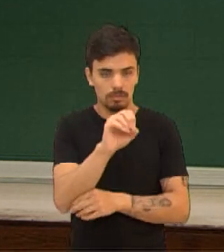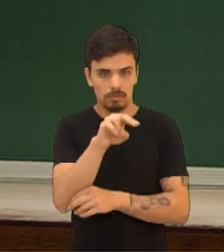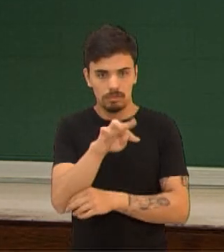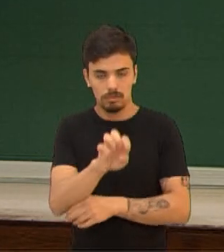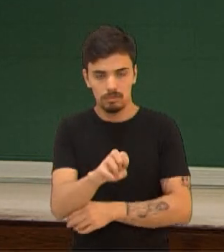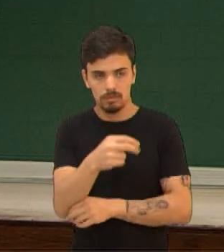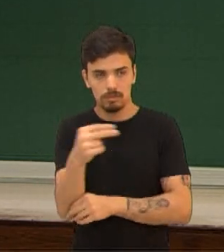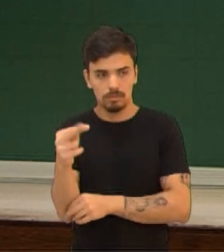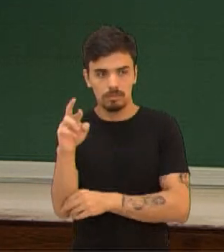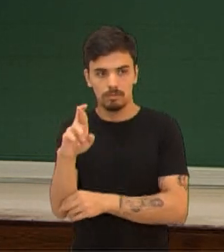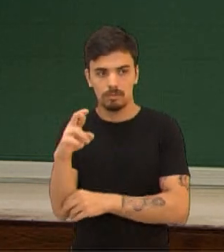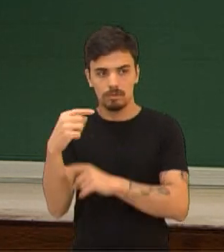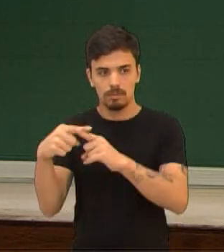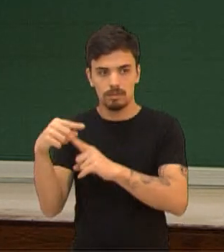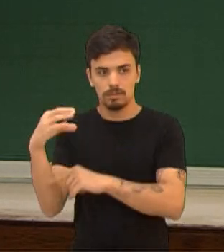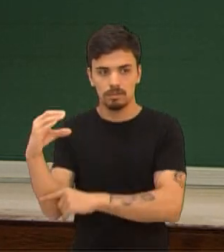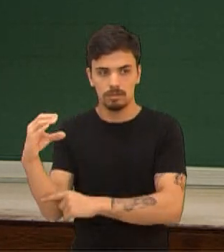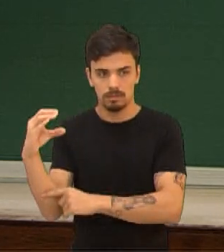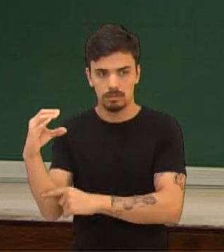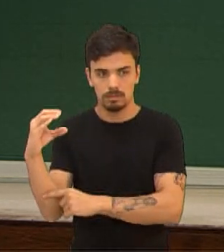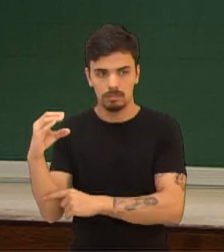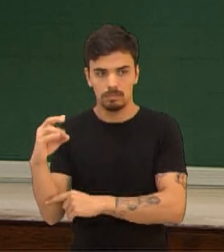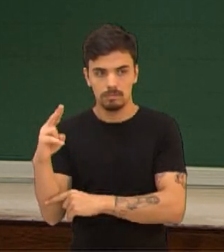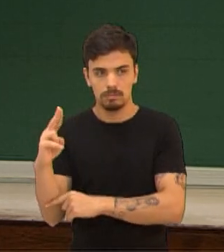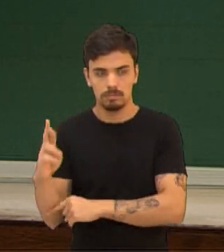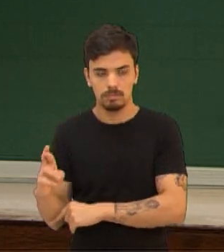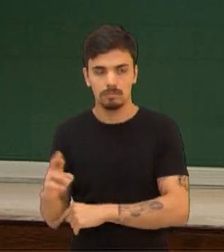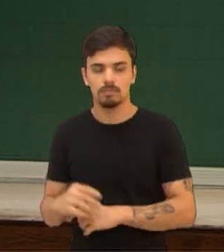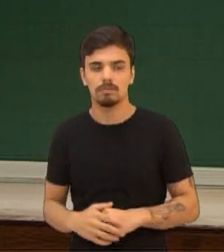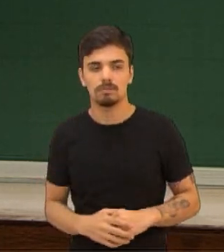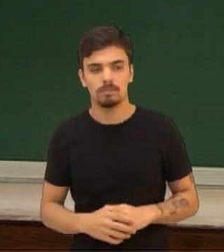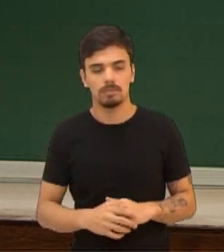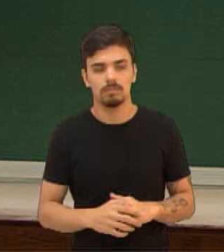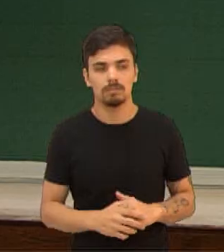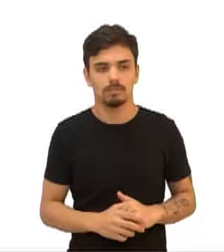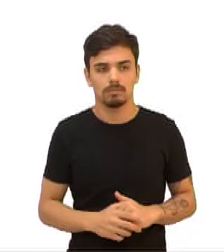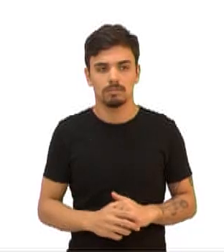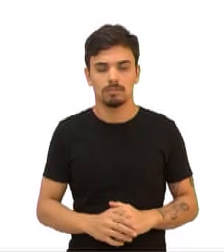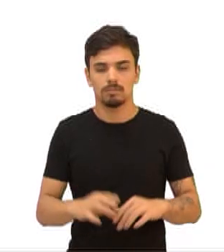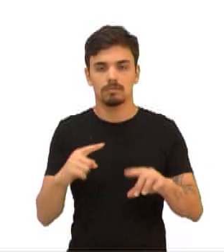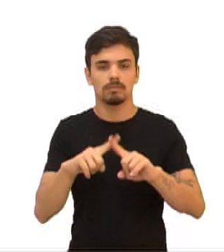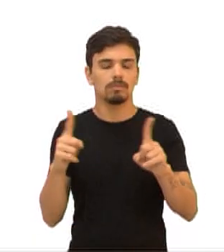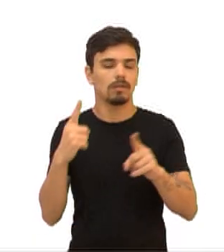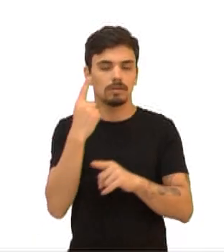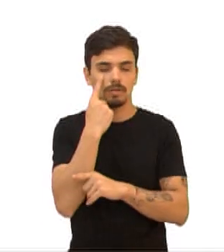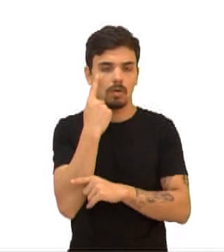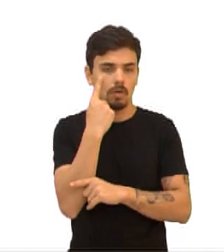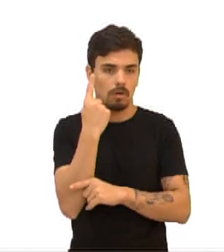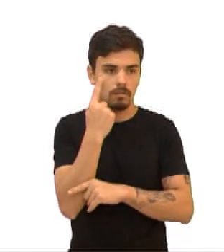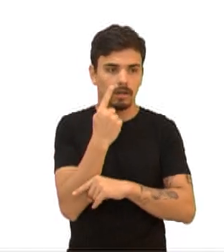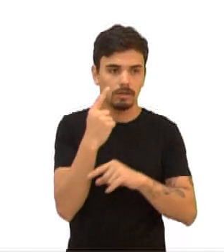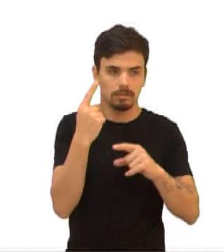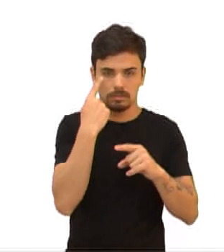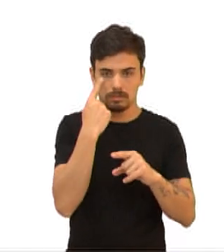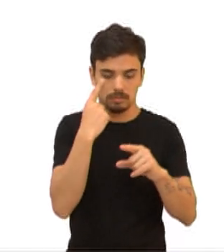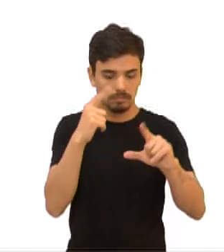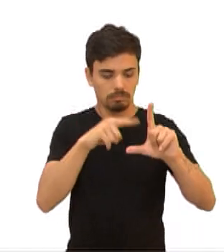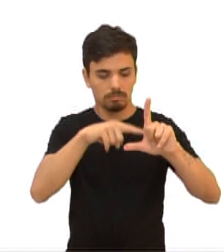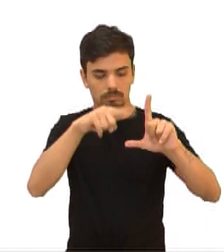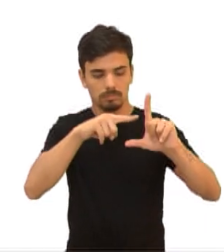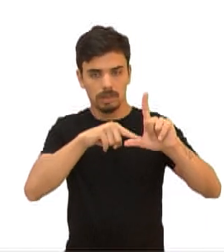R mais o C, tensão do capacitor. Mas a tensão do capacitor, ela vai crescendo com o